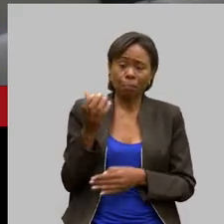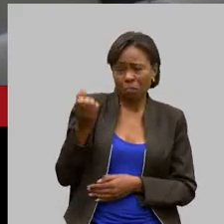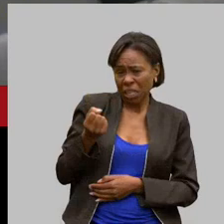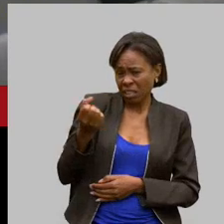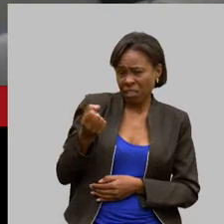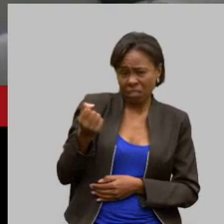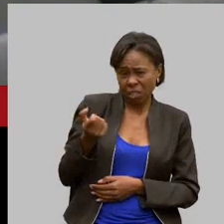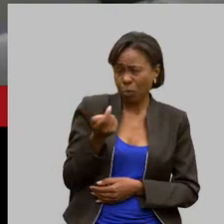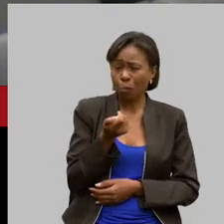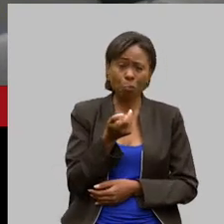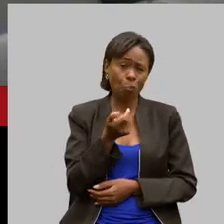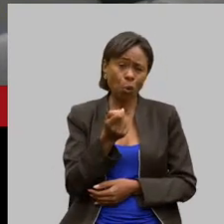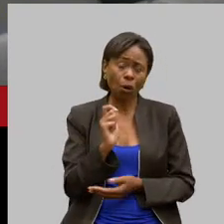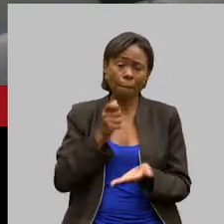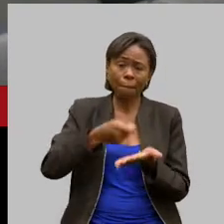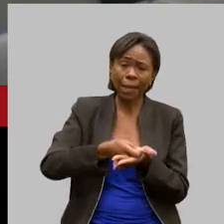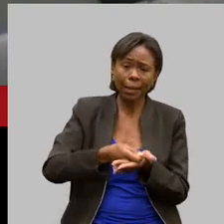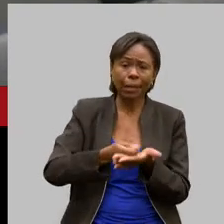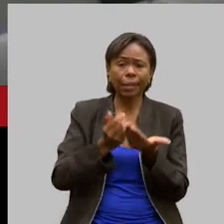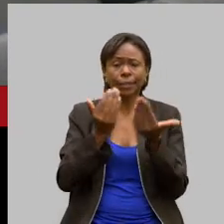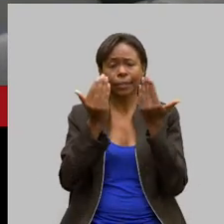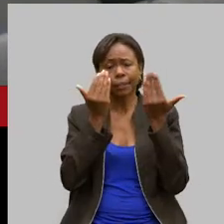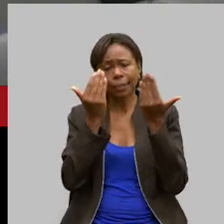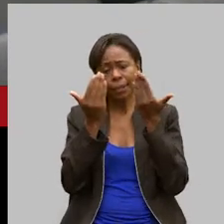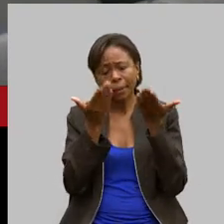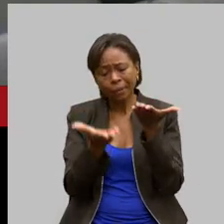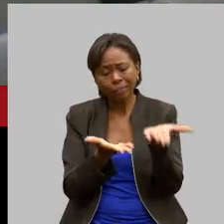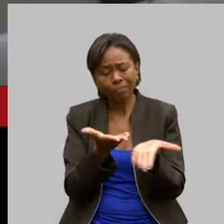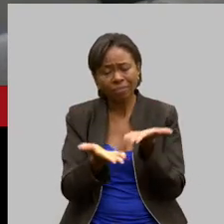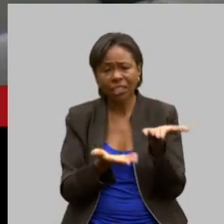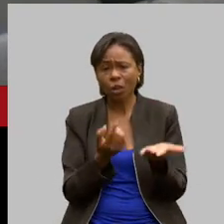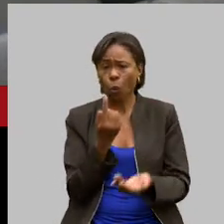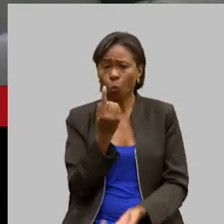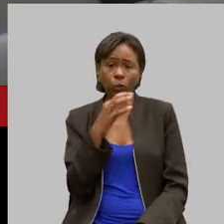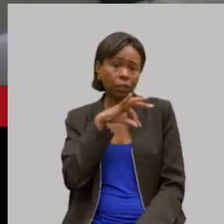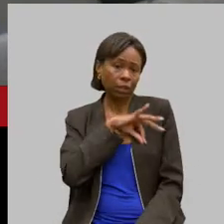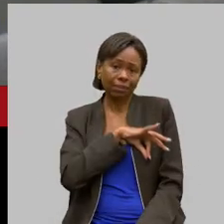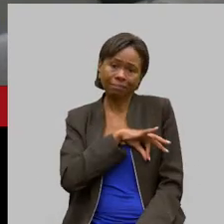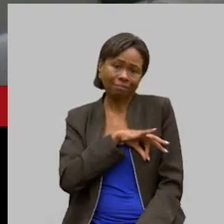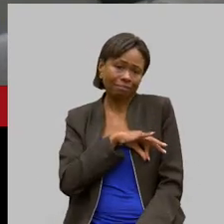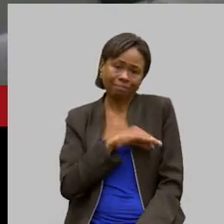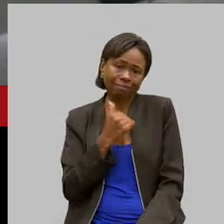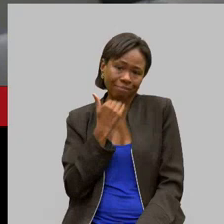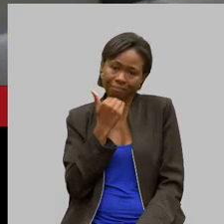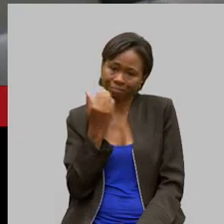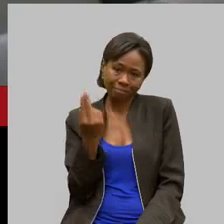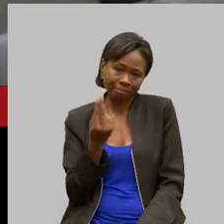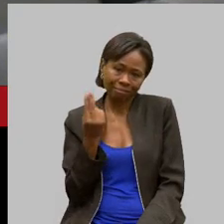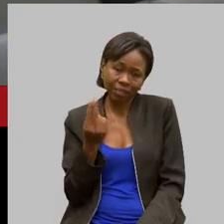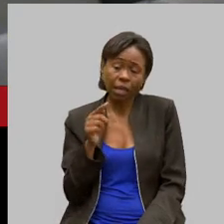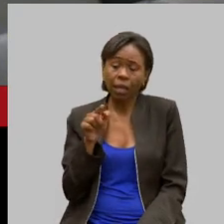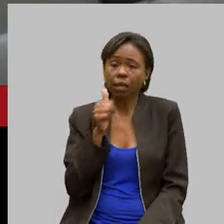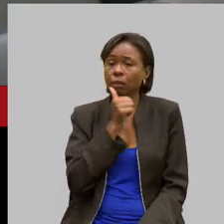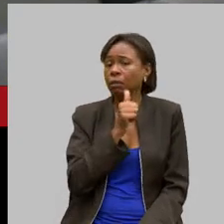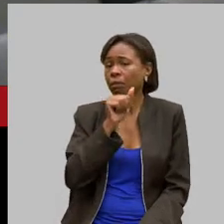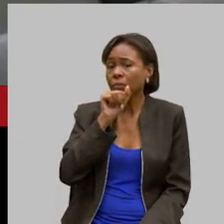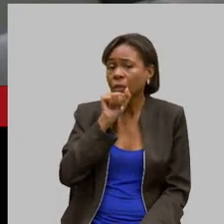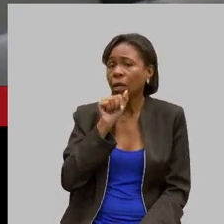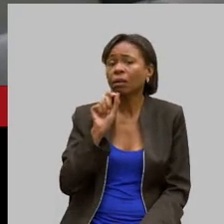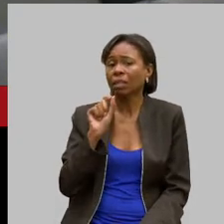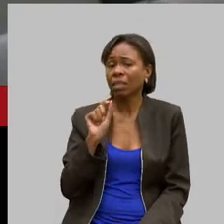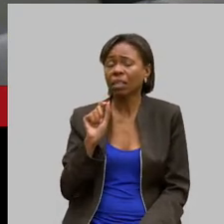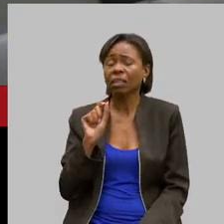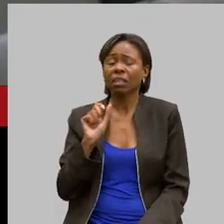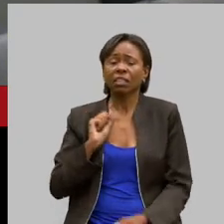que é necessário apenas com um salário e o que que acontece essas mães ficam com crises de ansiedade com